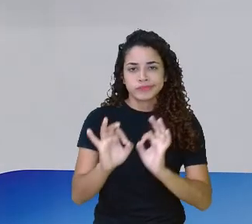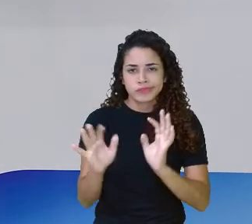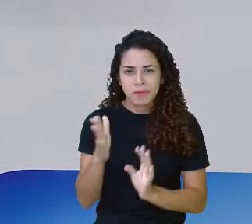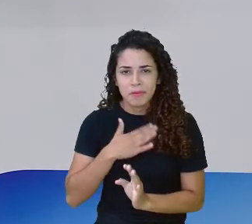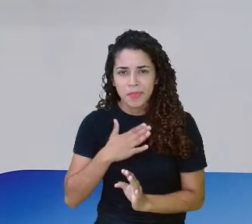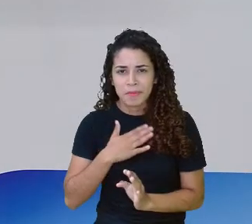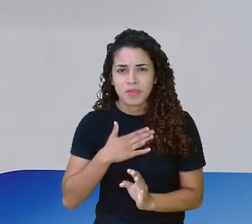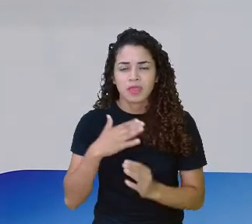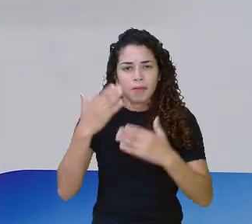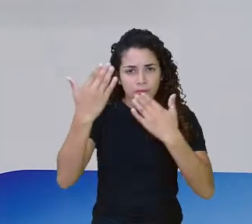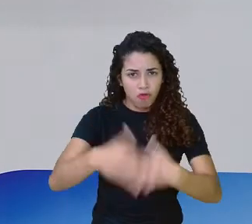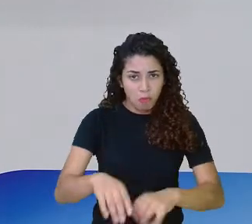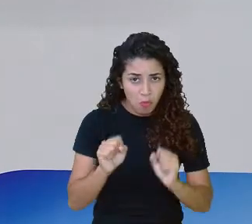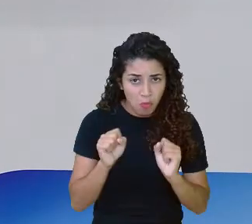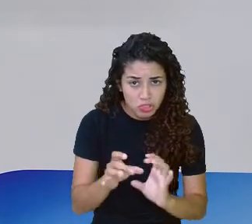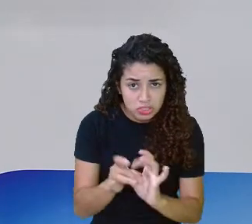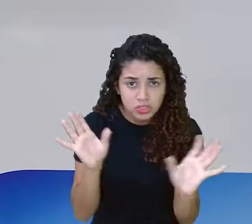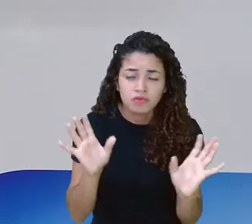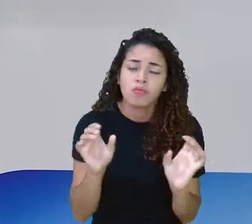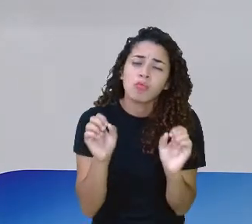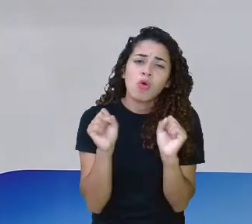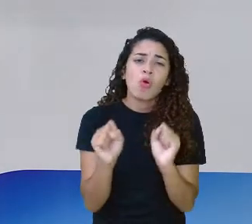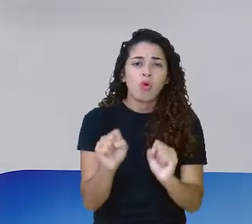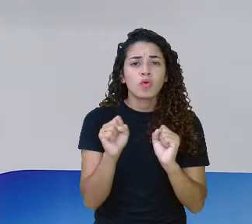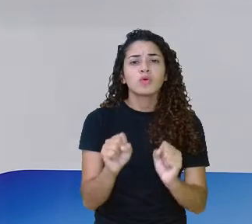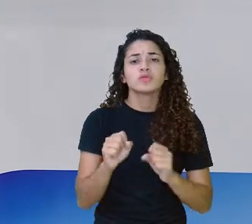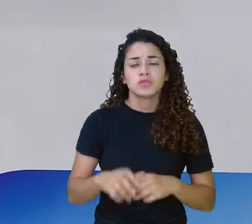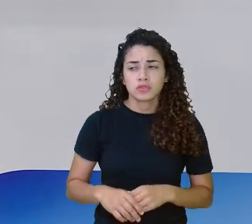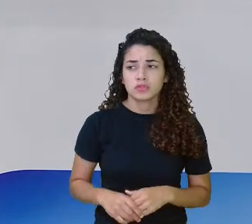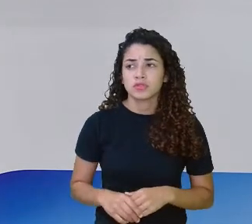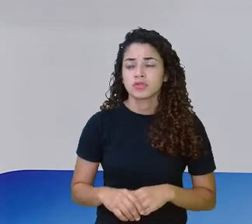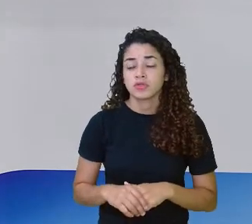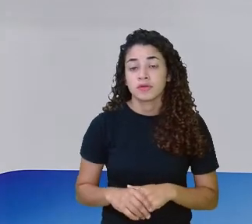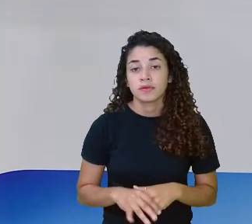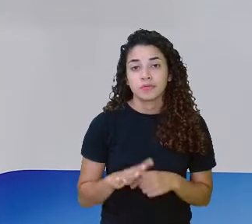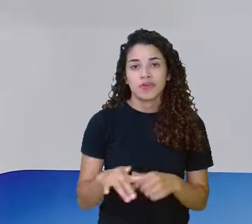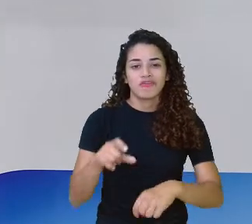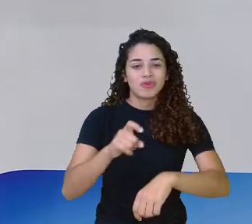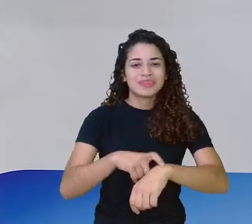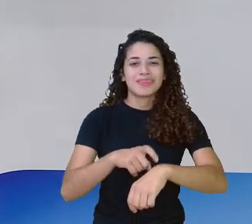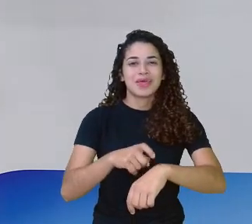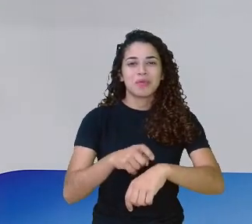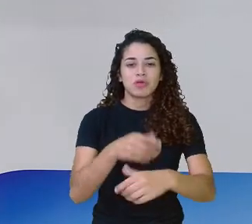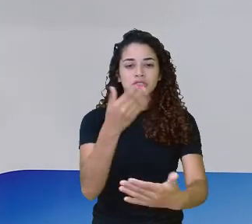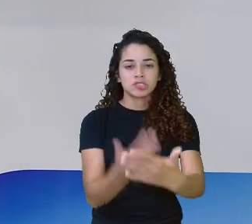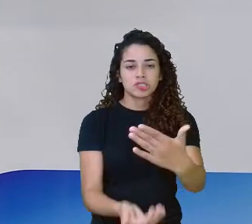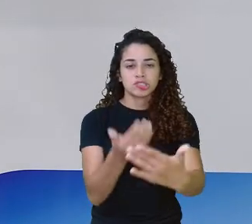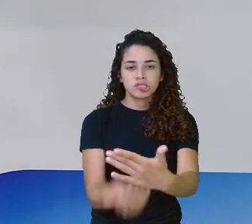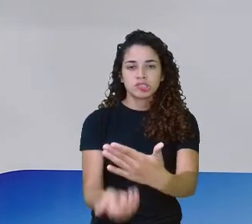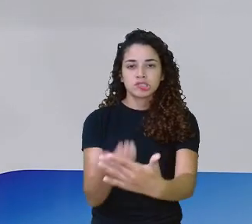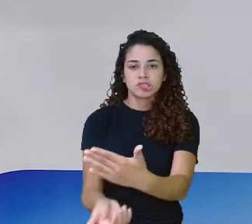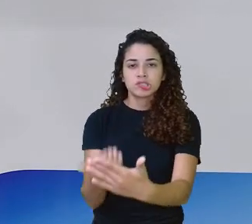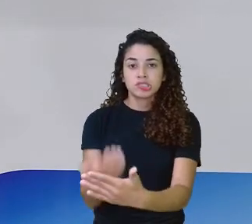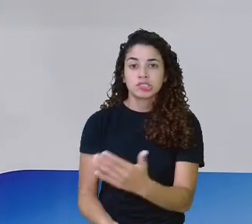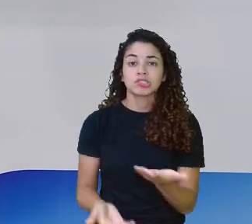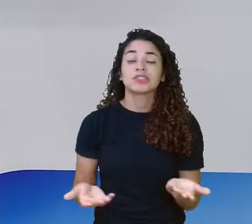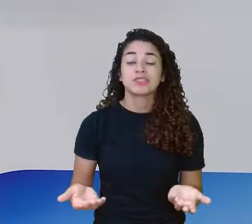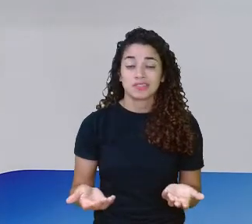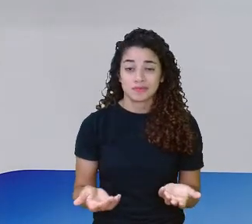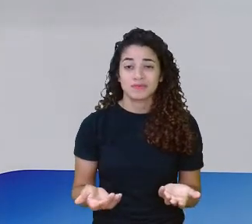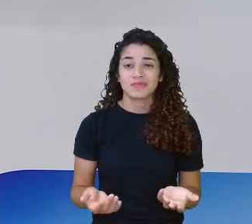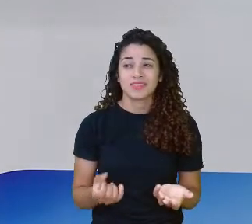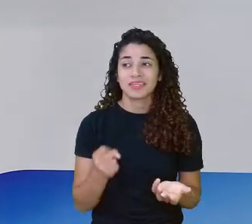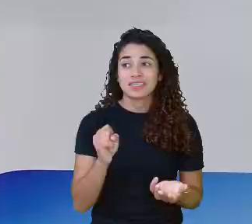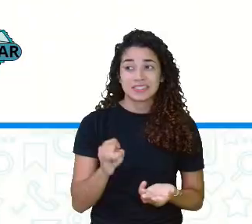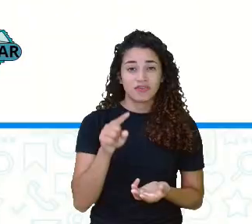professora? Claro que pode. Claro que você pode. Mas vê o tempo que você vai perder. Você